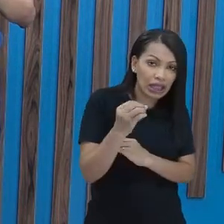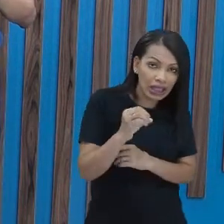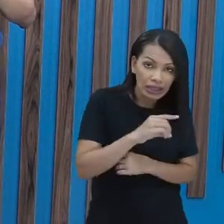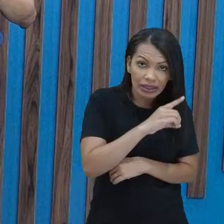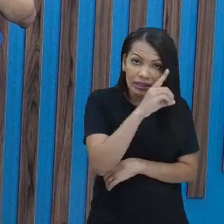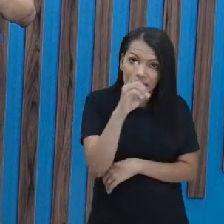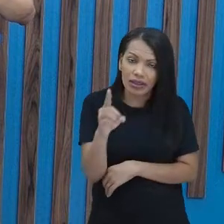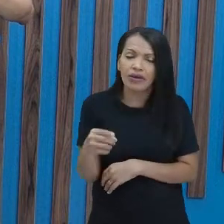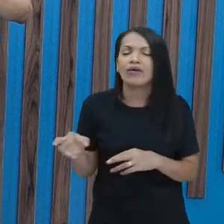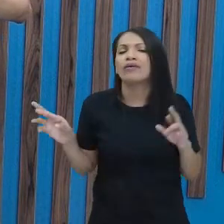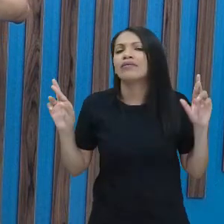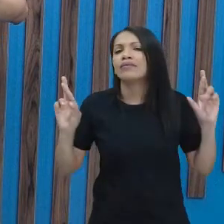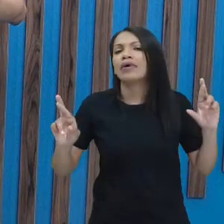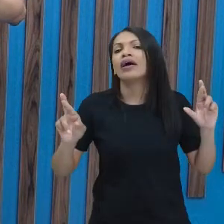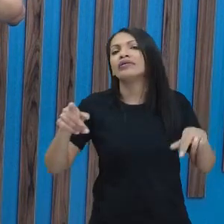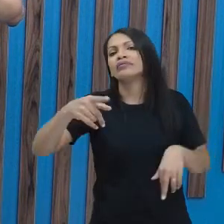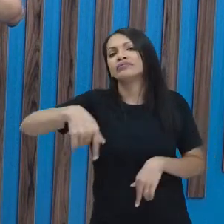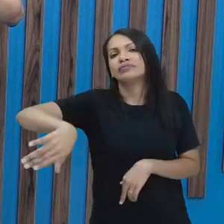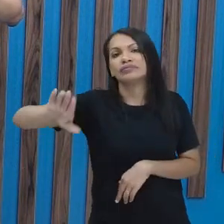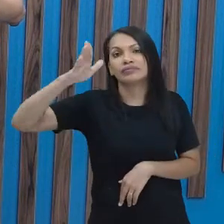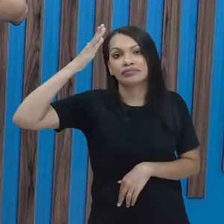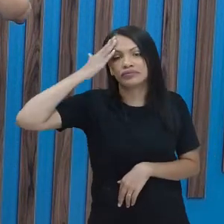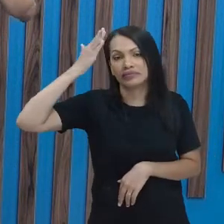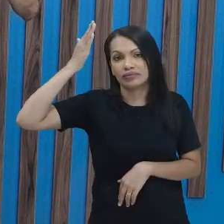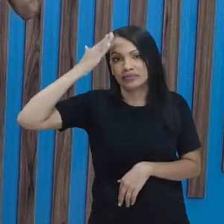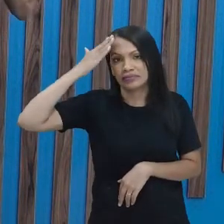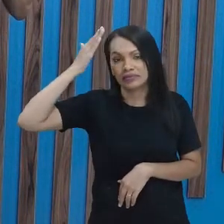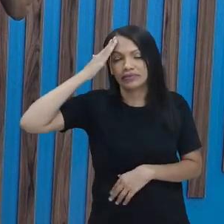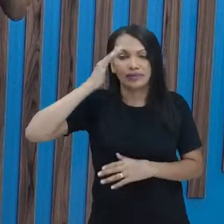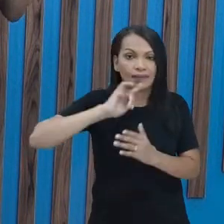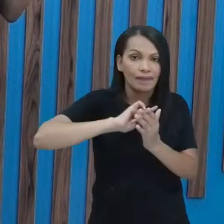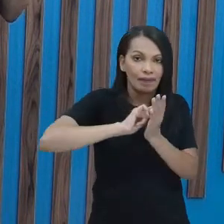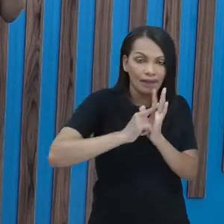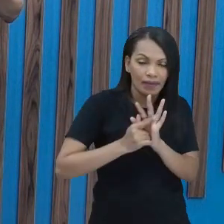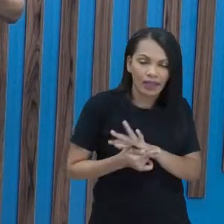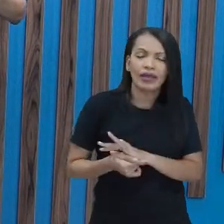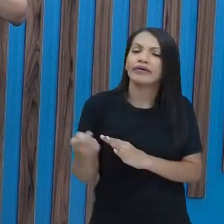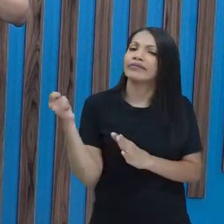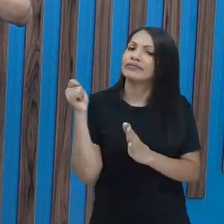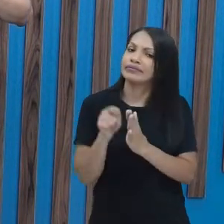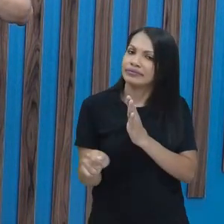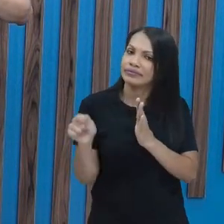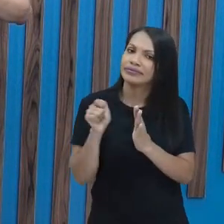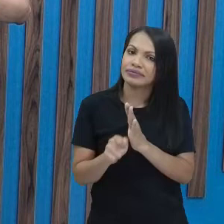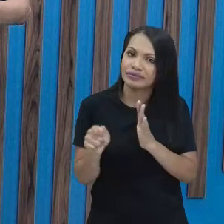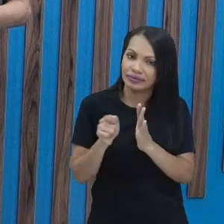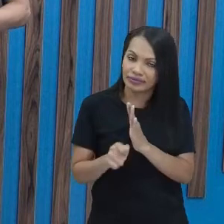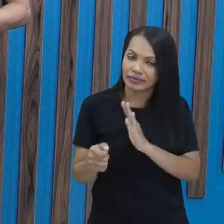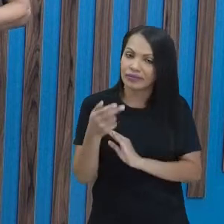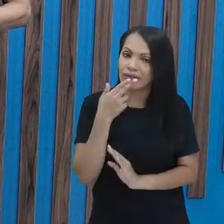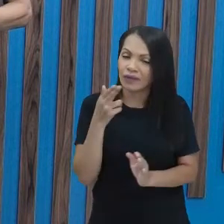vocês tenham entendido sobre esse gênero textual e escrevam muitas